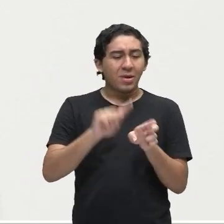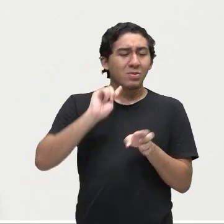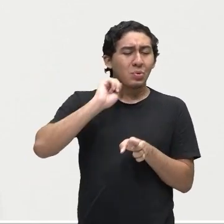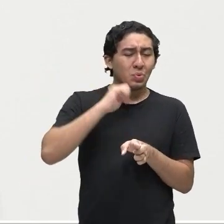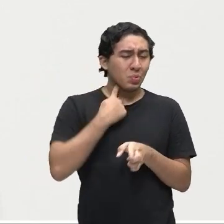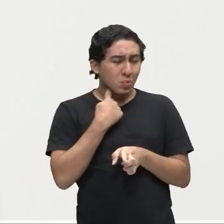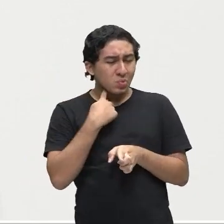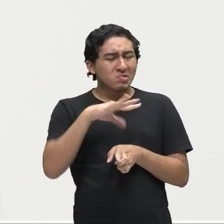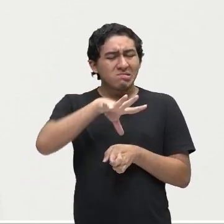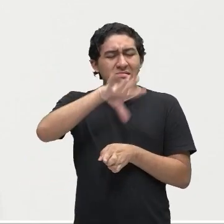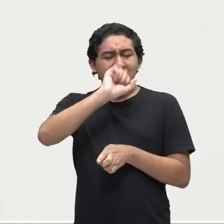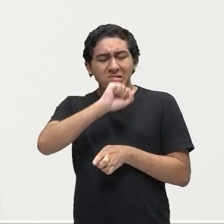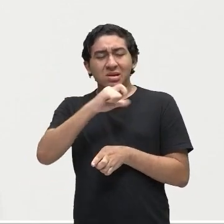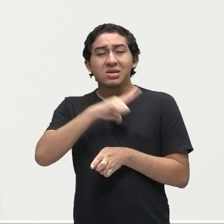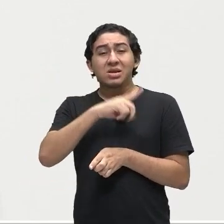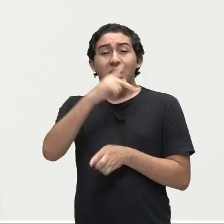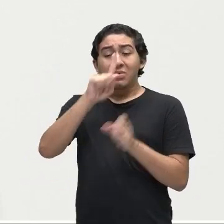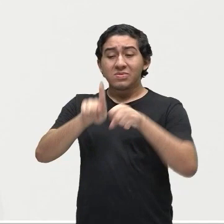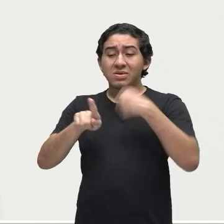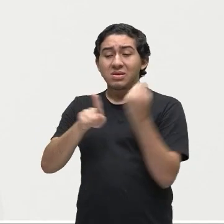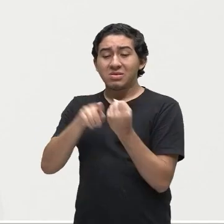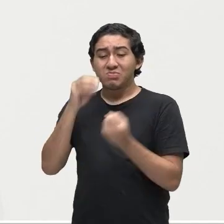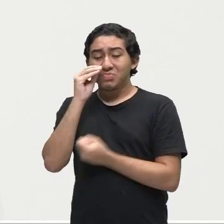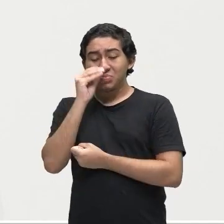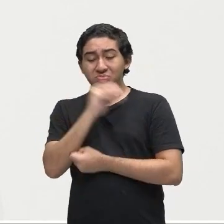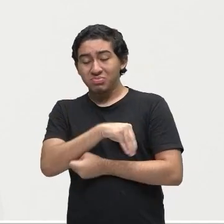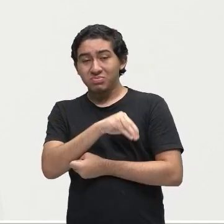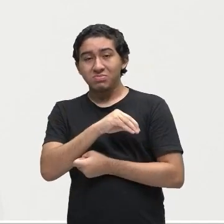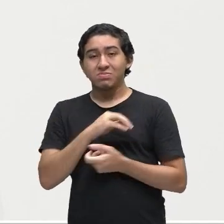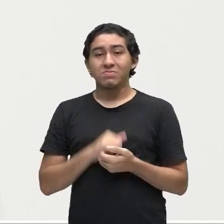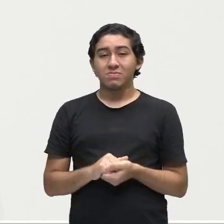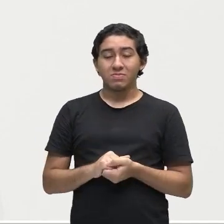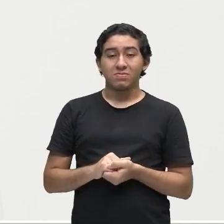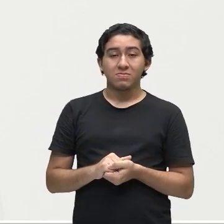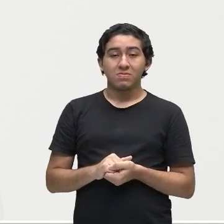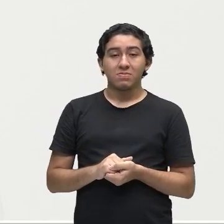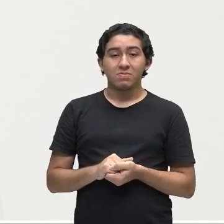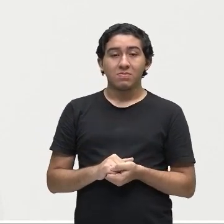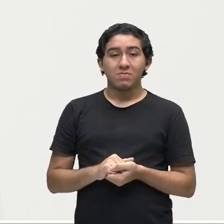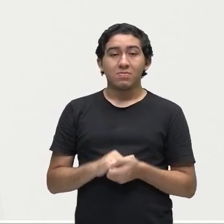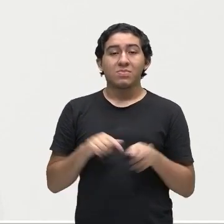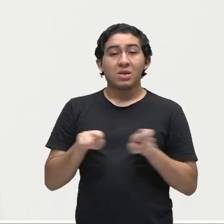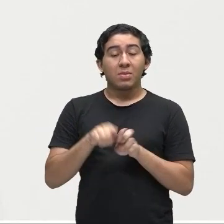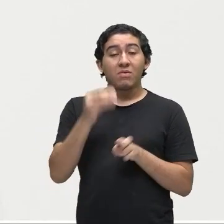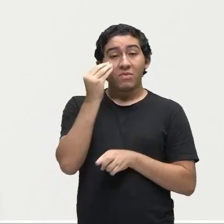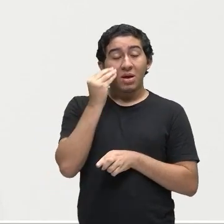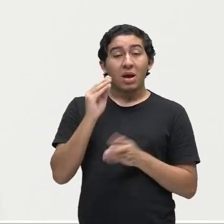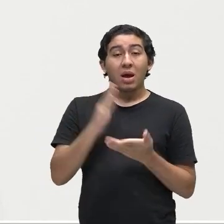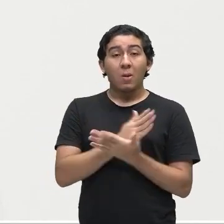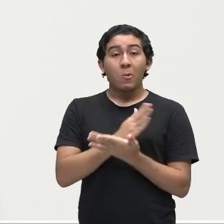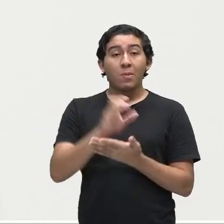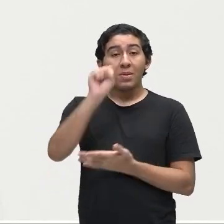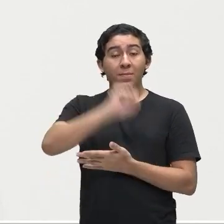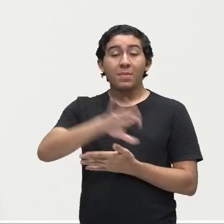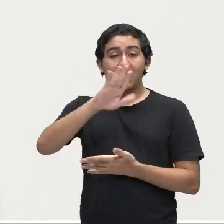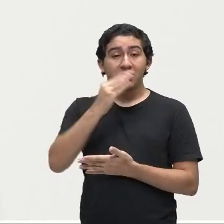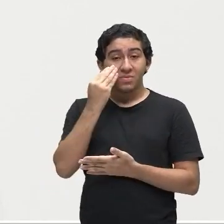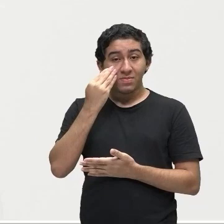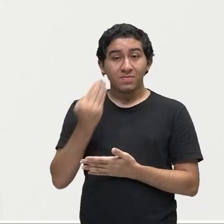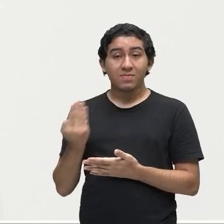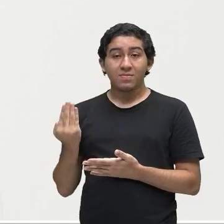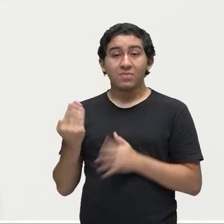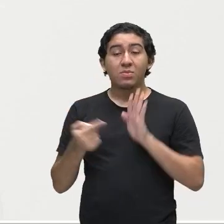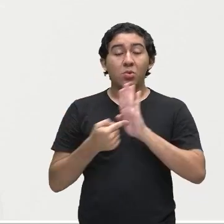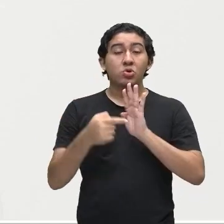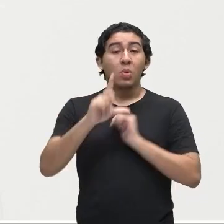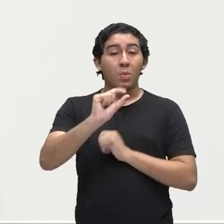que menosprezados pela sociedade. Olha só, o professor trouxe algumas imagens aqui que mostram um pouquinho,